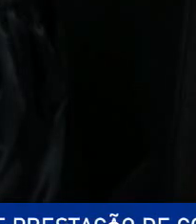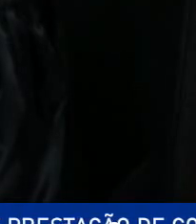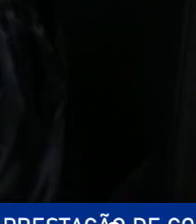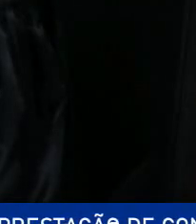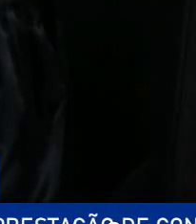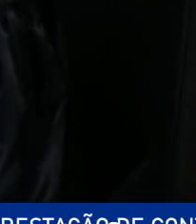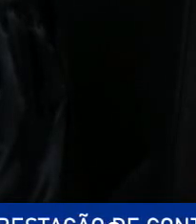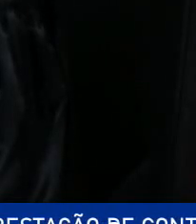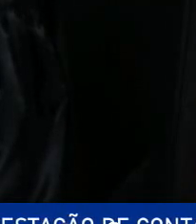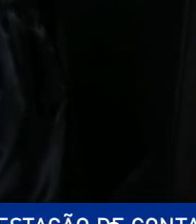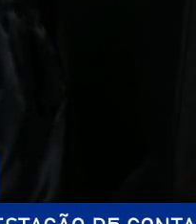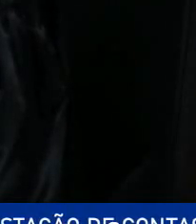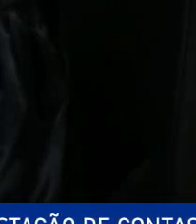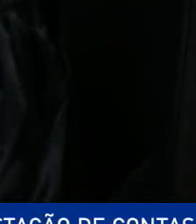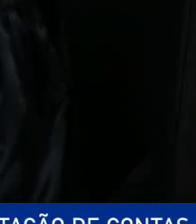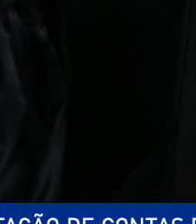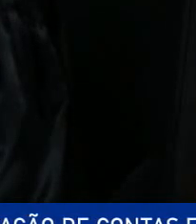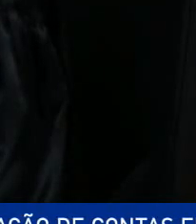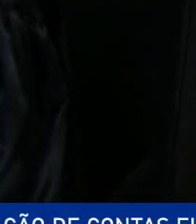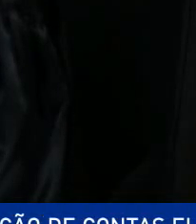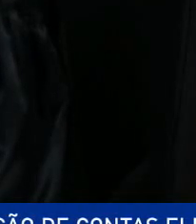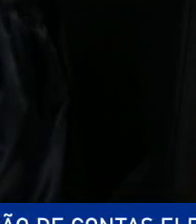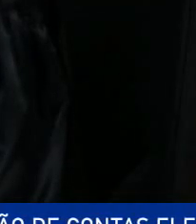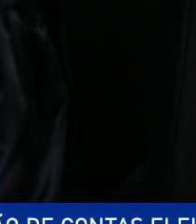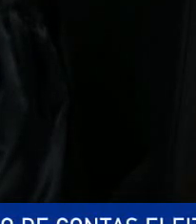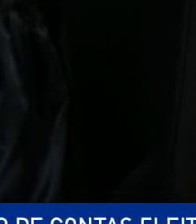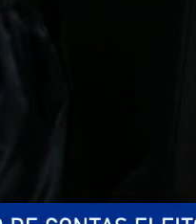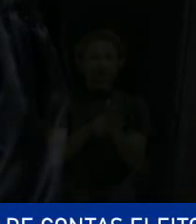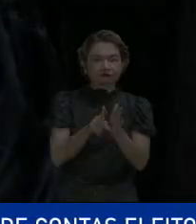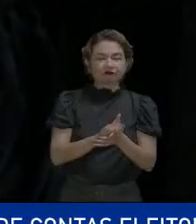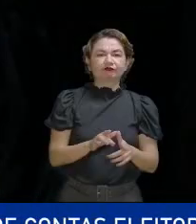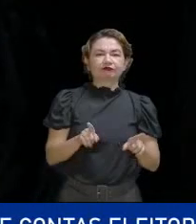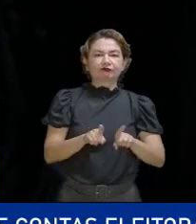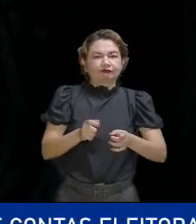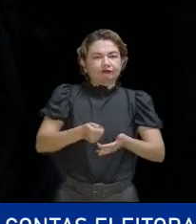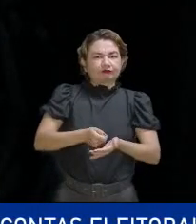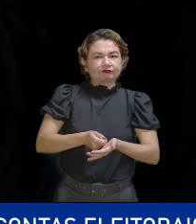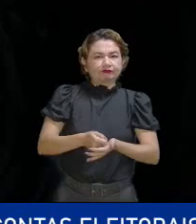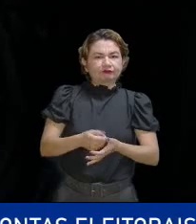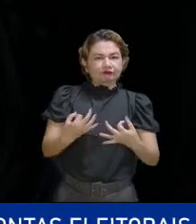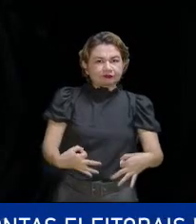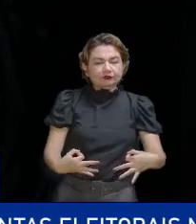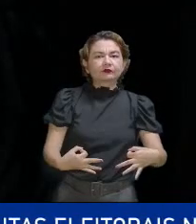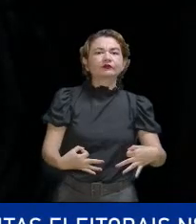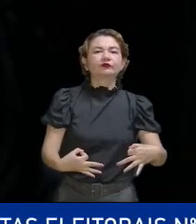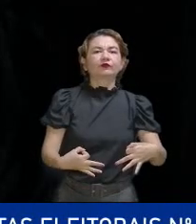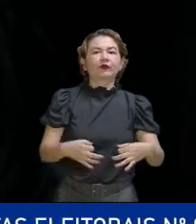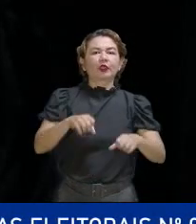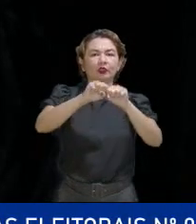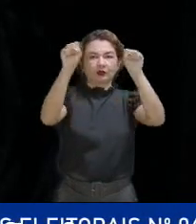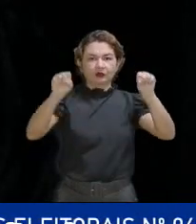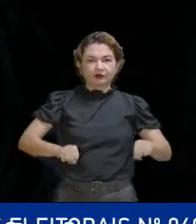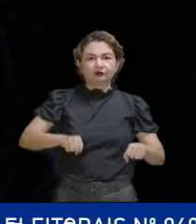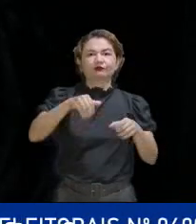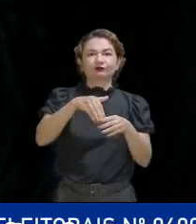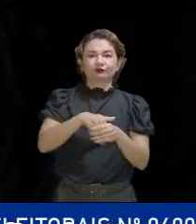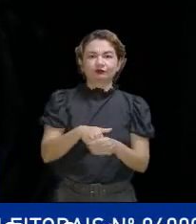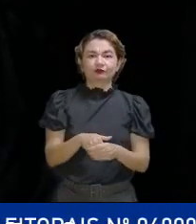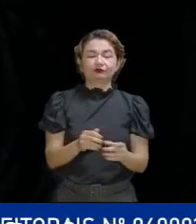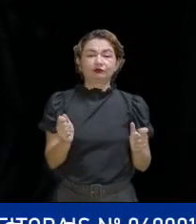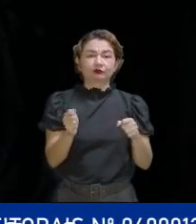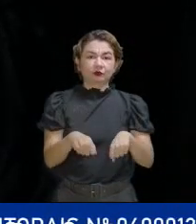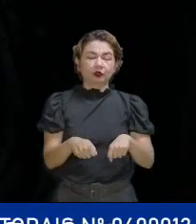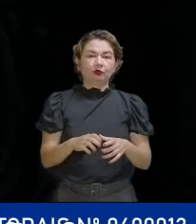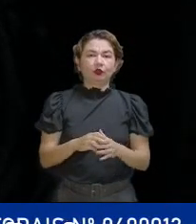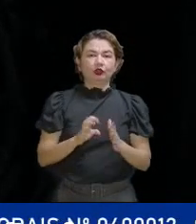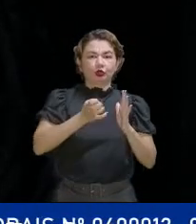importante instrumento de recomposição da legalidade e da rigidez do sistema eleitoral, permitindo que